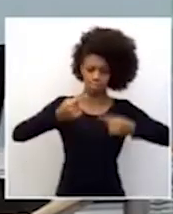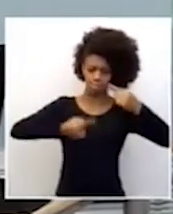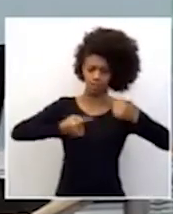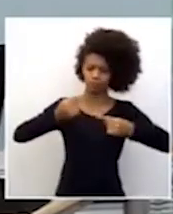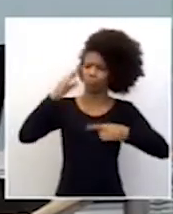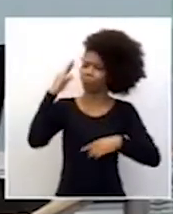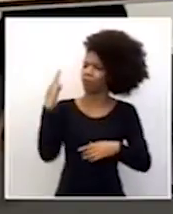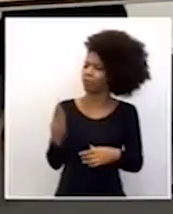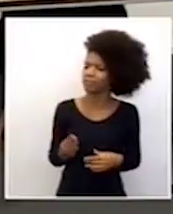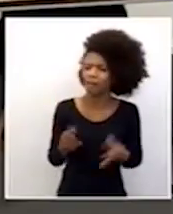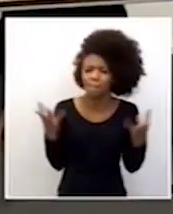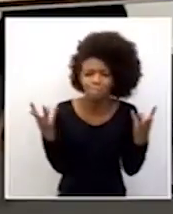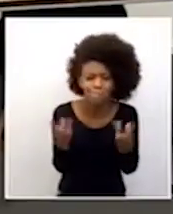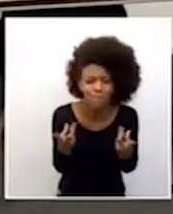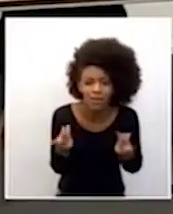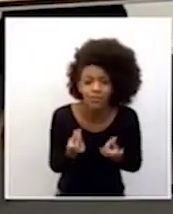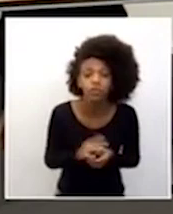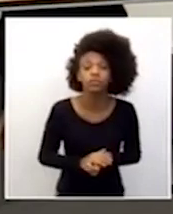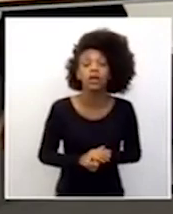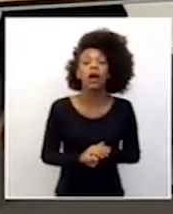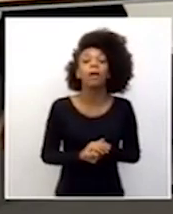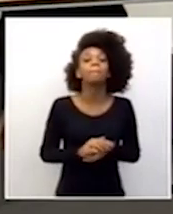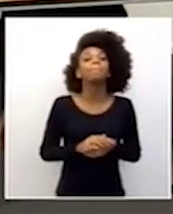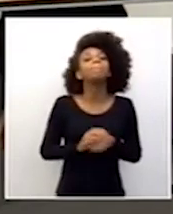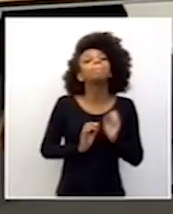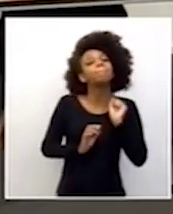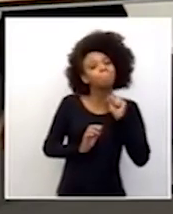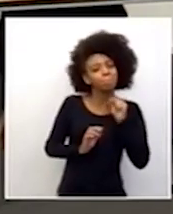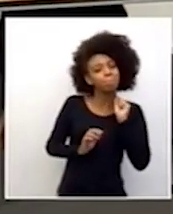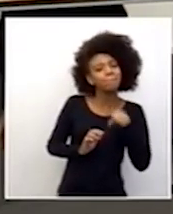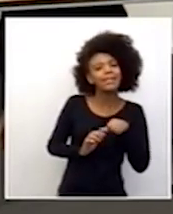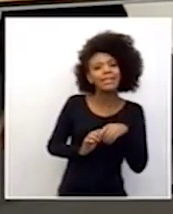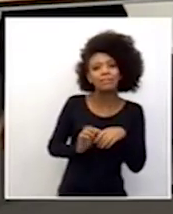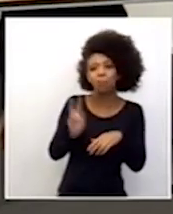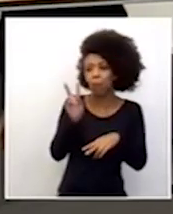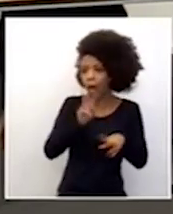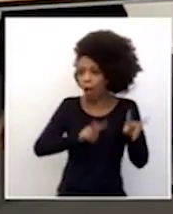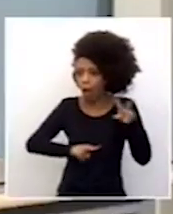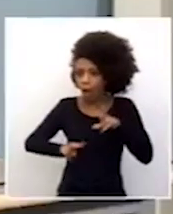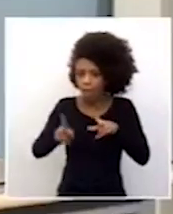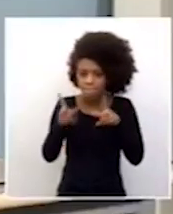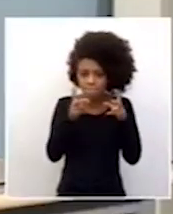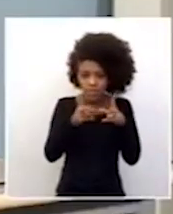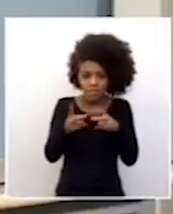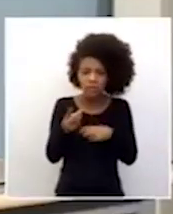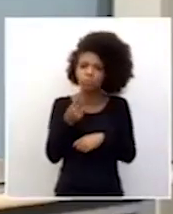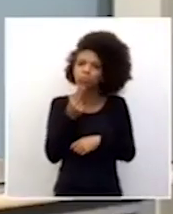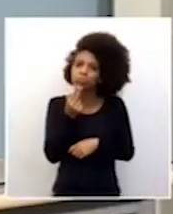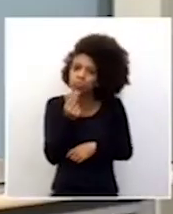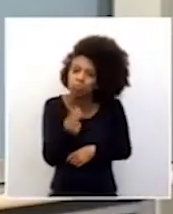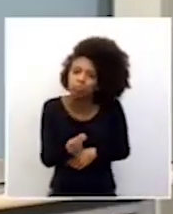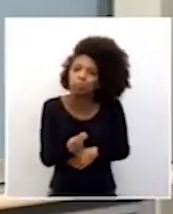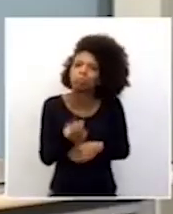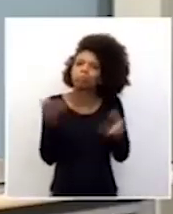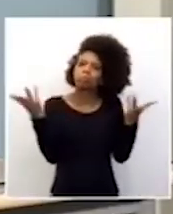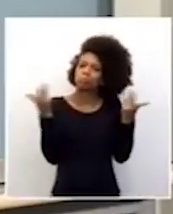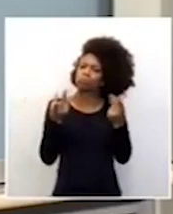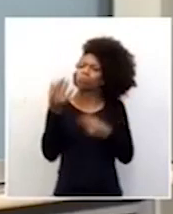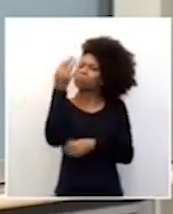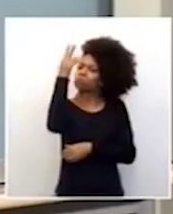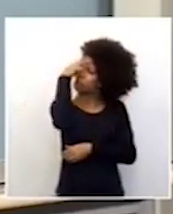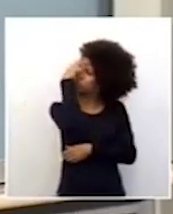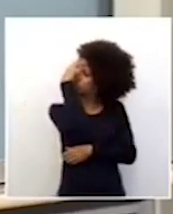maravilhoso. Né? Sim, e isso só nos faz ver o quão genial Machado de Assis foi. Pois se